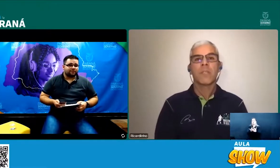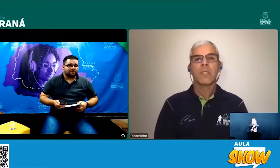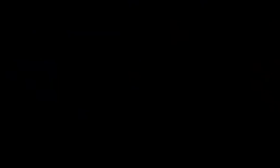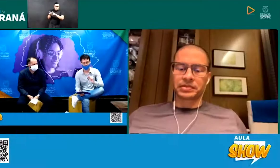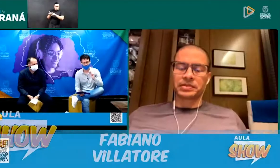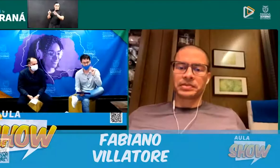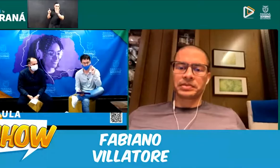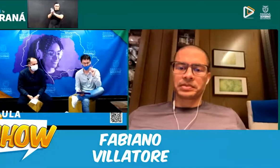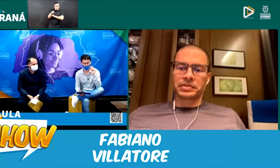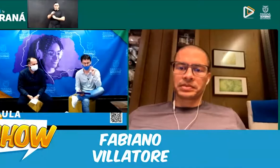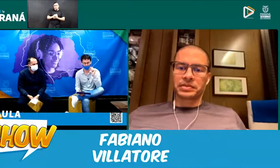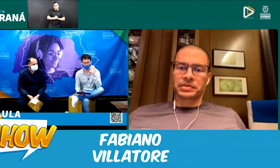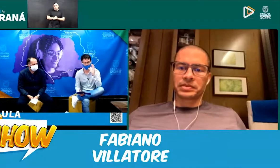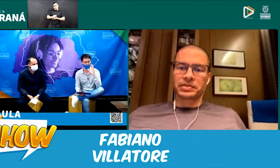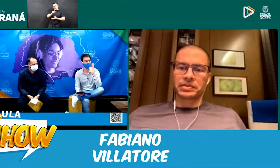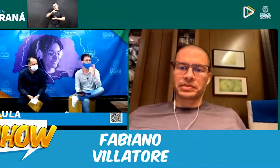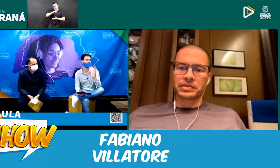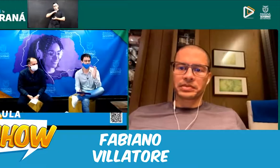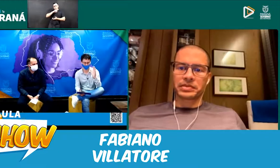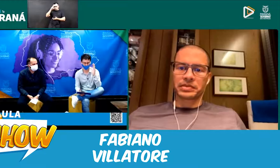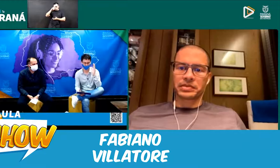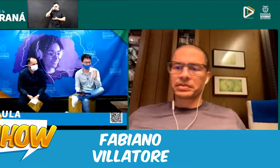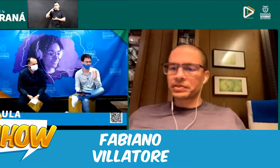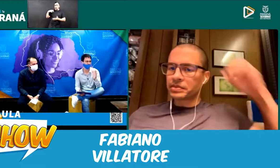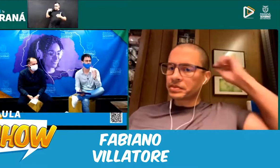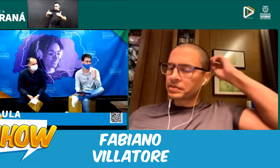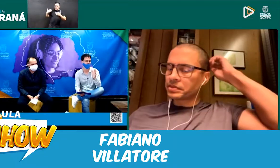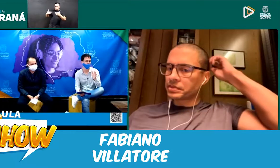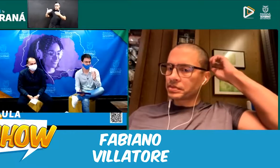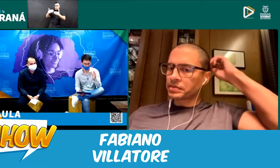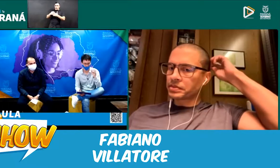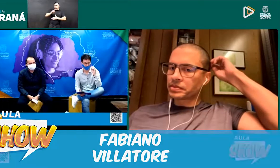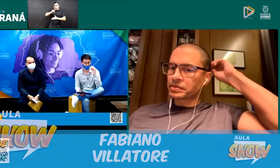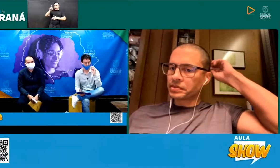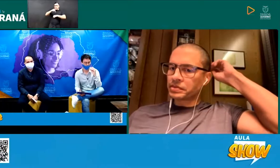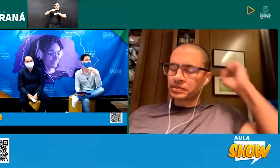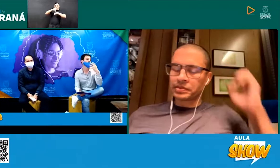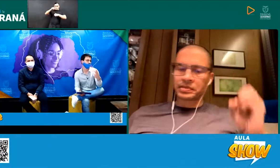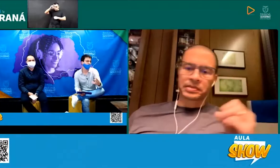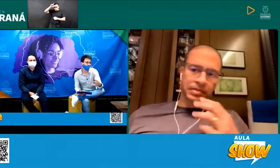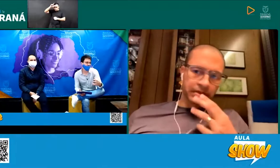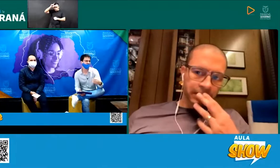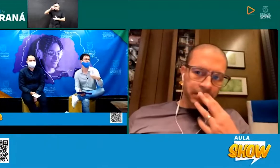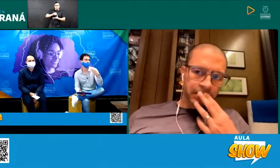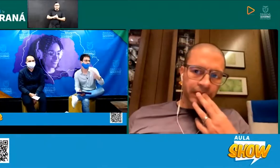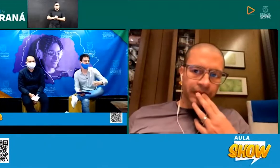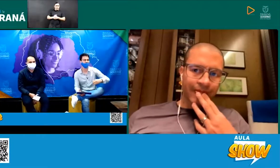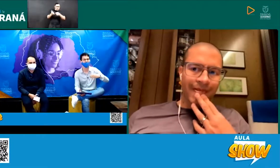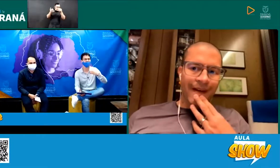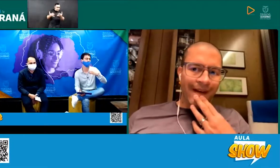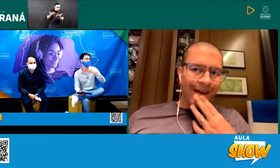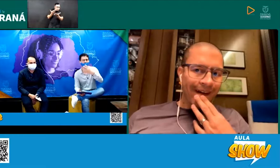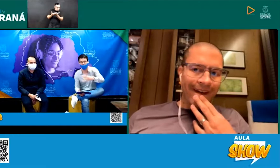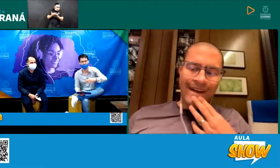aspectos da minha vida. Você teve uma história muito legal lá no Fenerbahçe, né, na Turquia. Já que a gente está falando dessa questão de estudar,